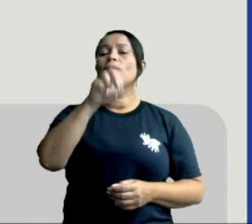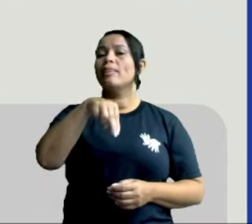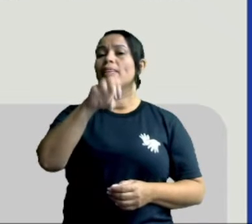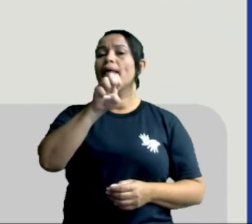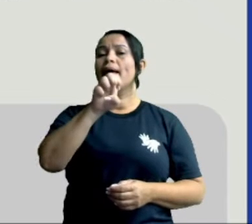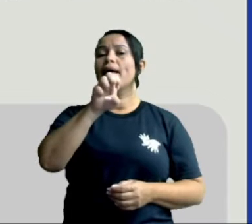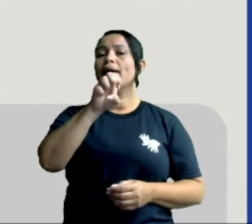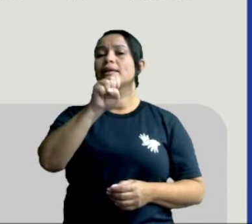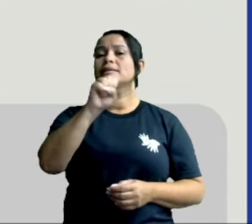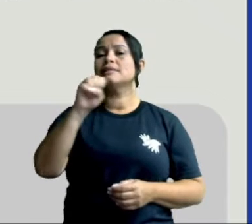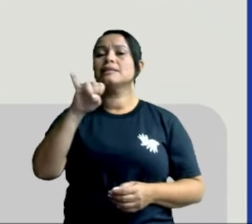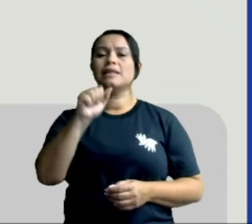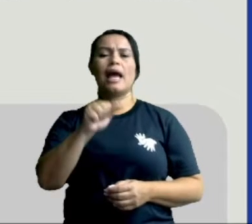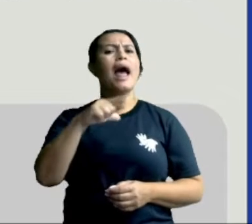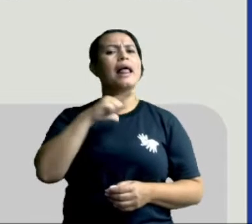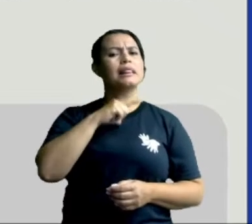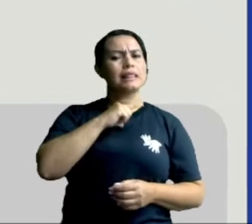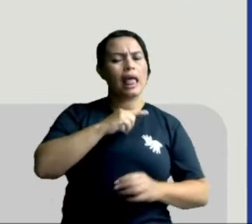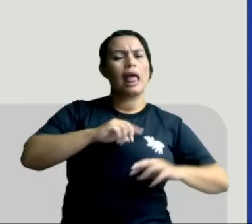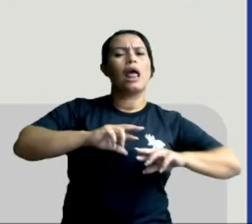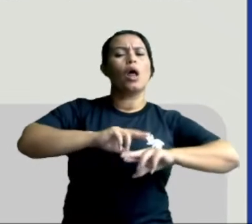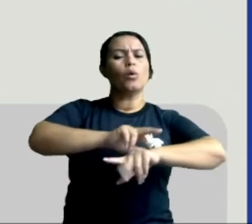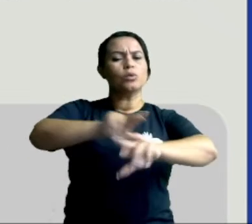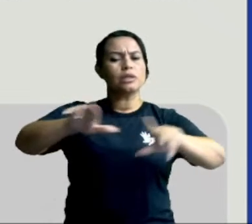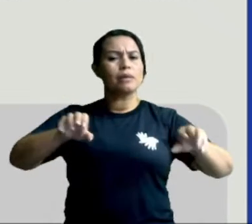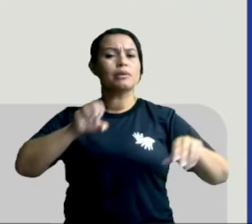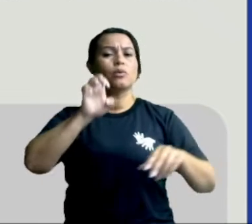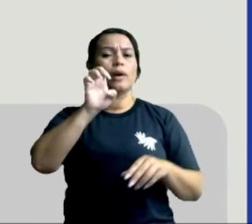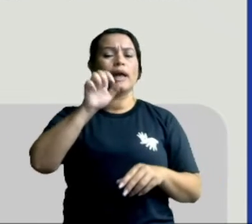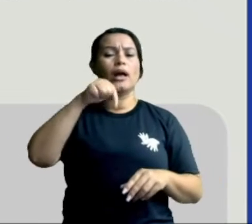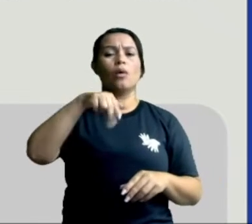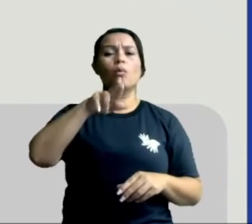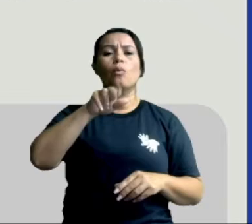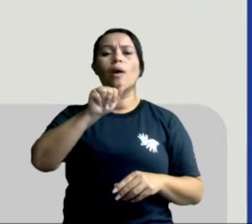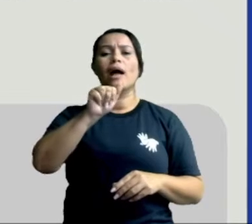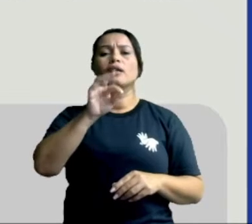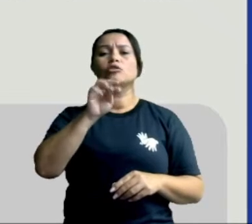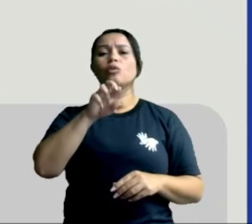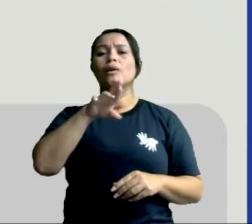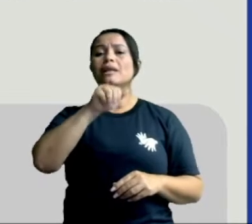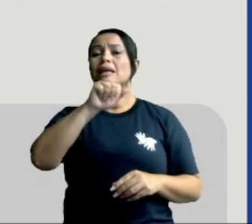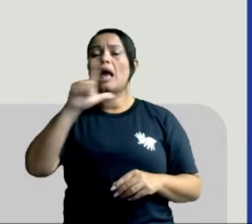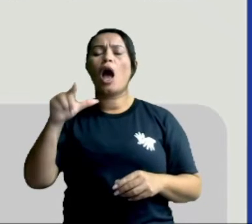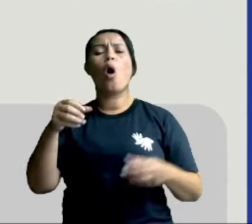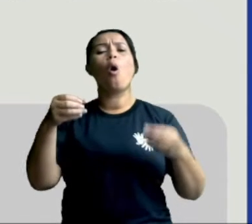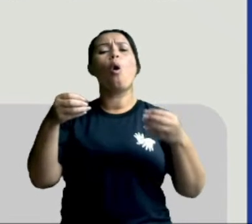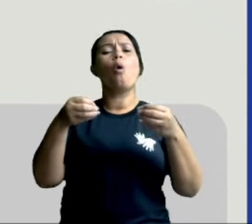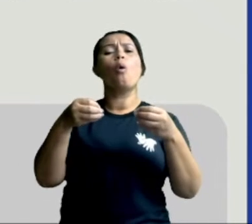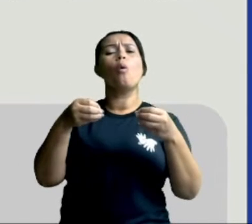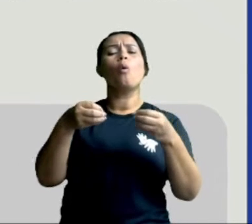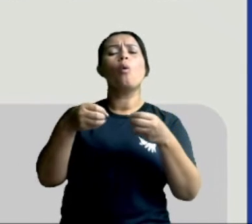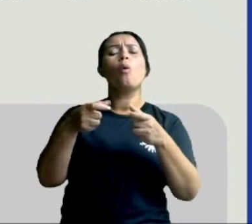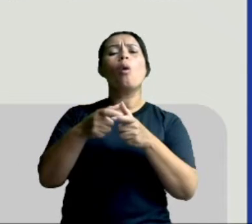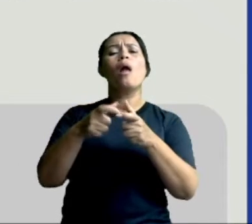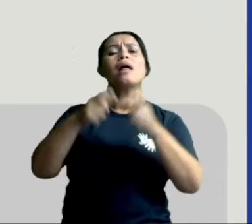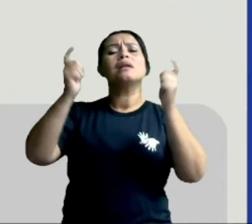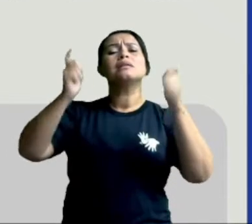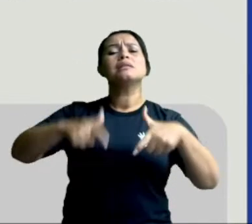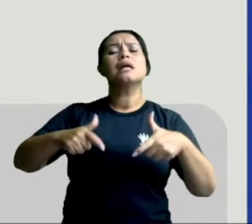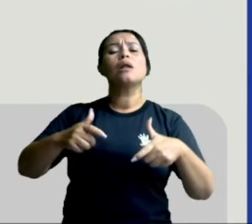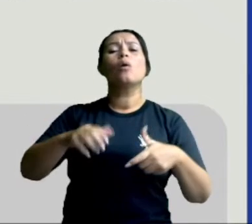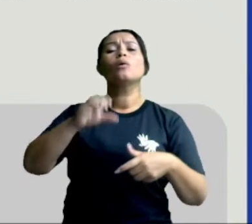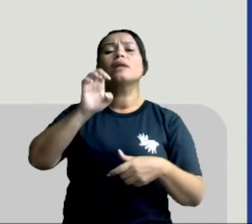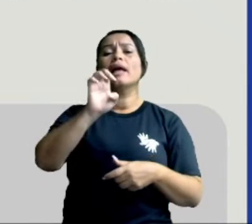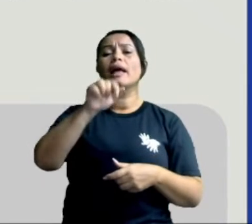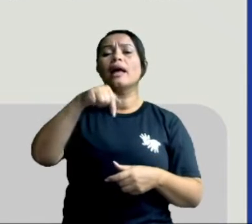lugares nós temos climas Equatorial próximo e ele está localizado aonde o nome já diz então